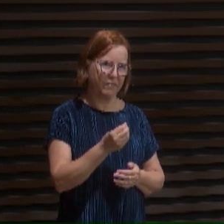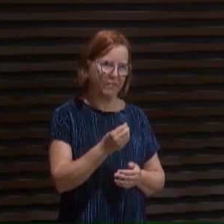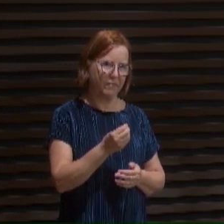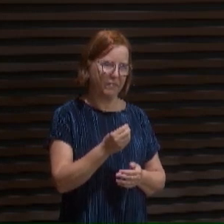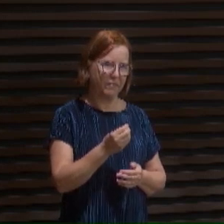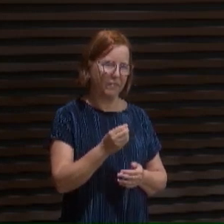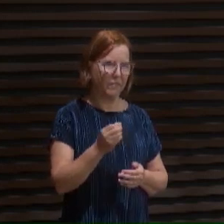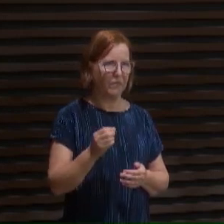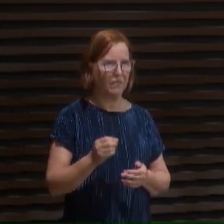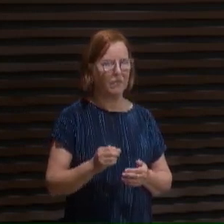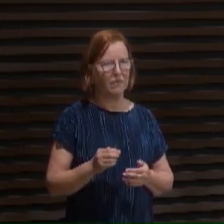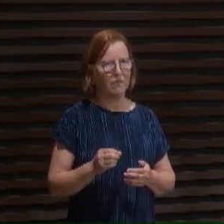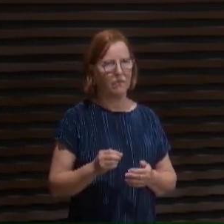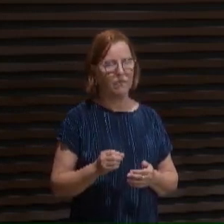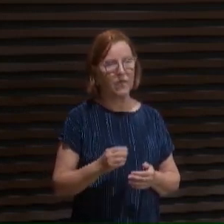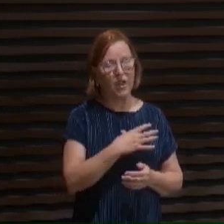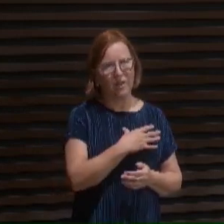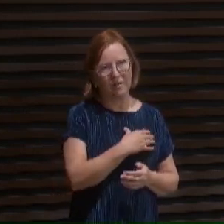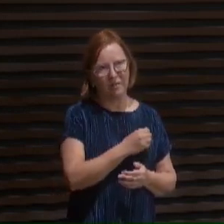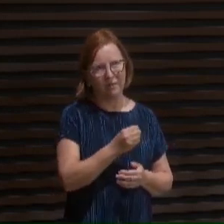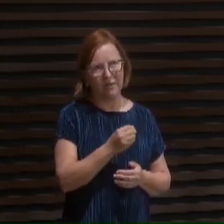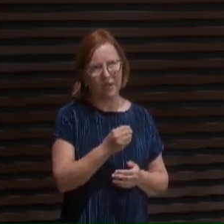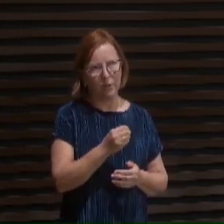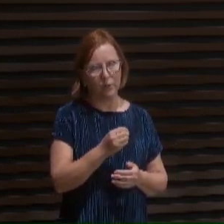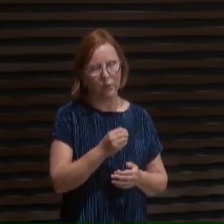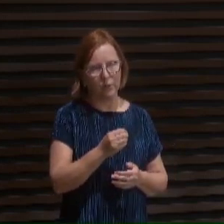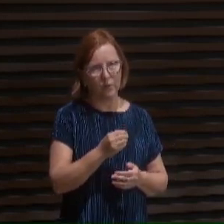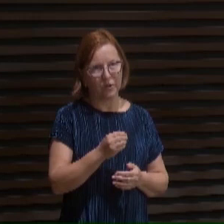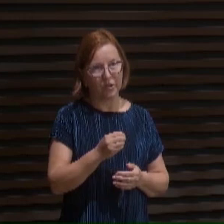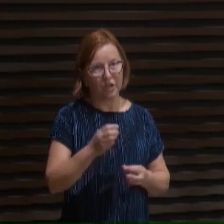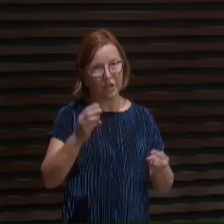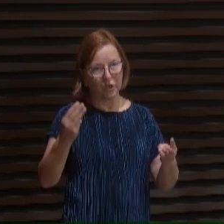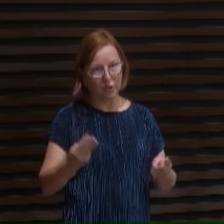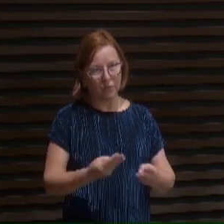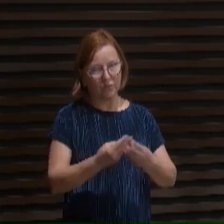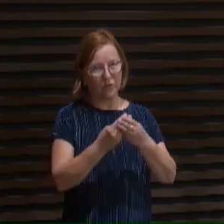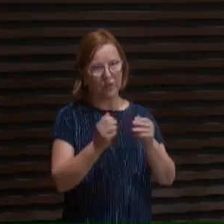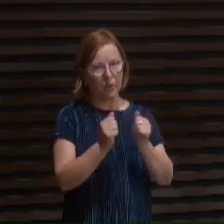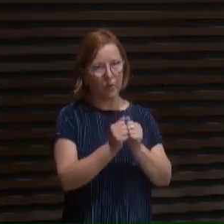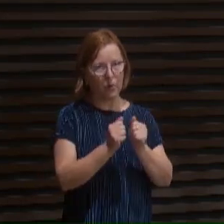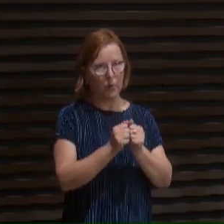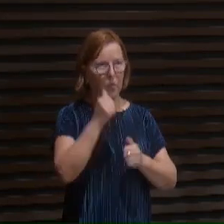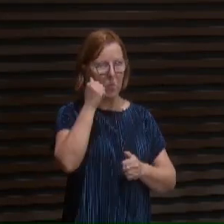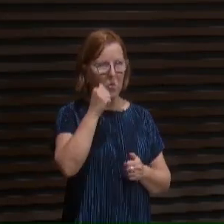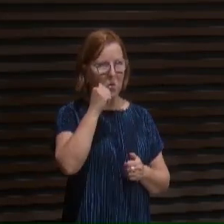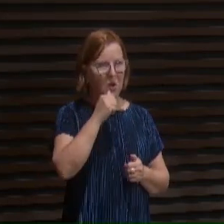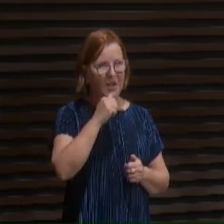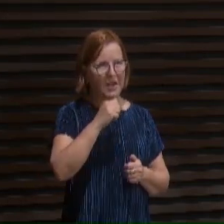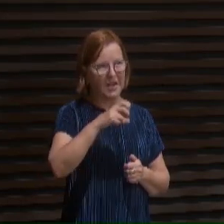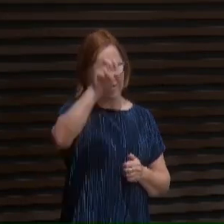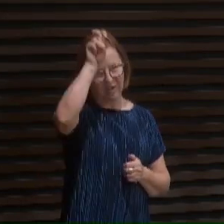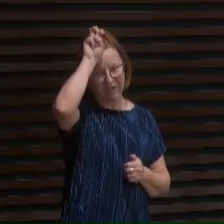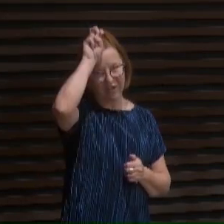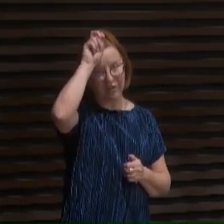bastardos, os filhos que eram filhos de judeus com egípcias, e que